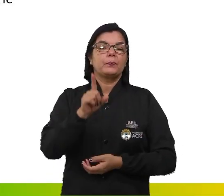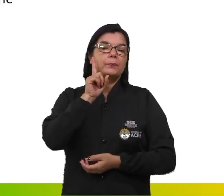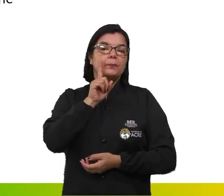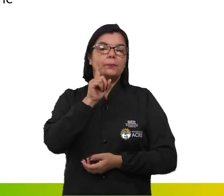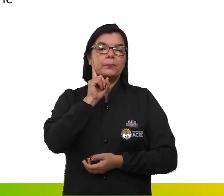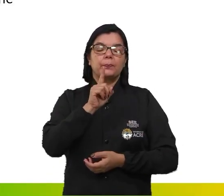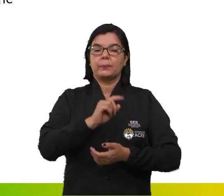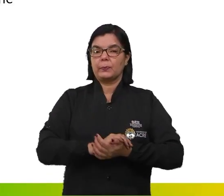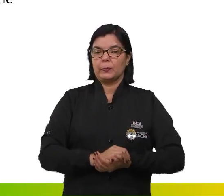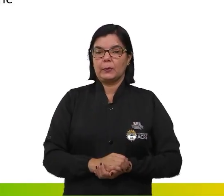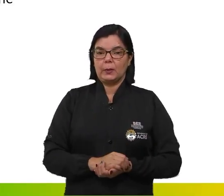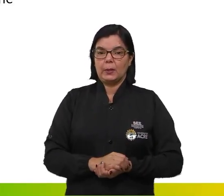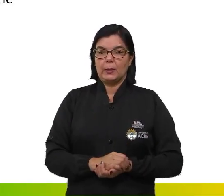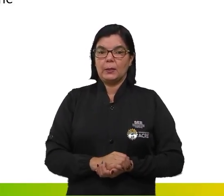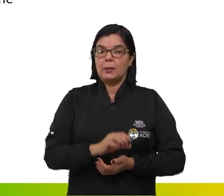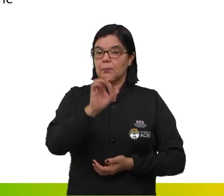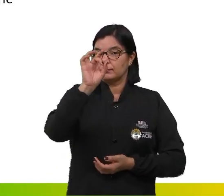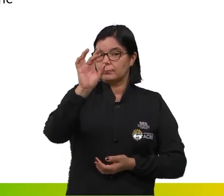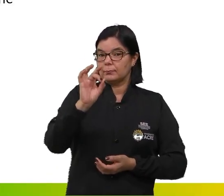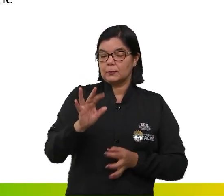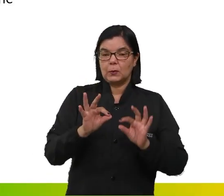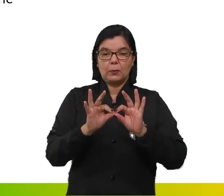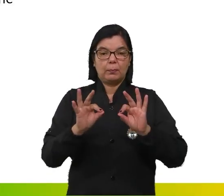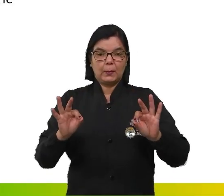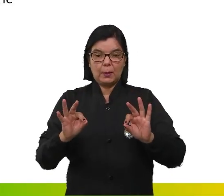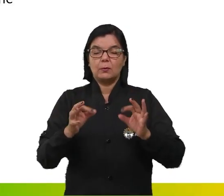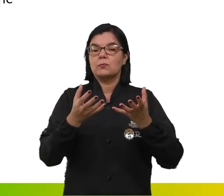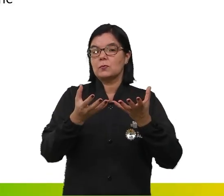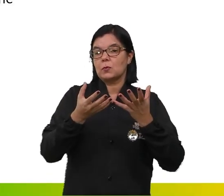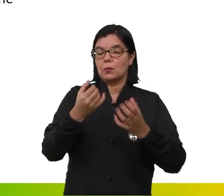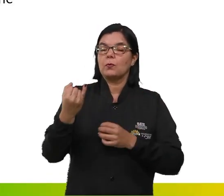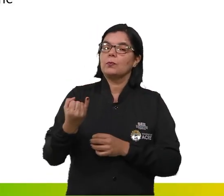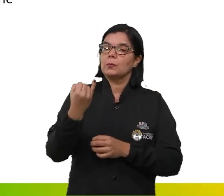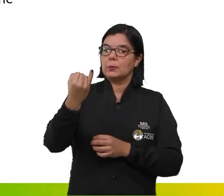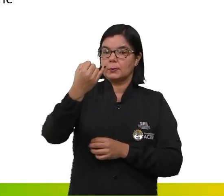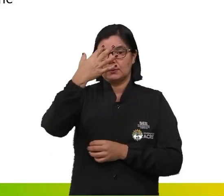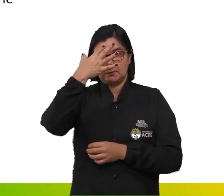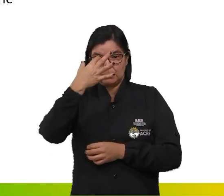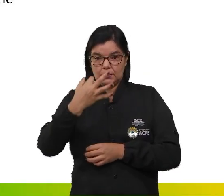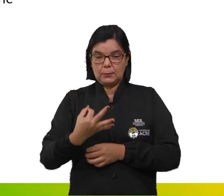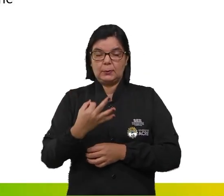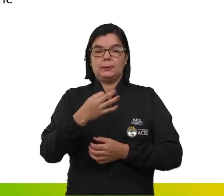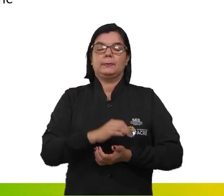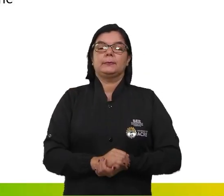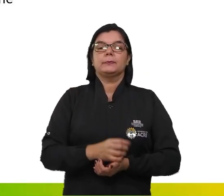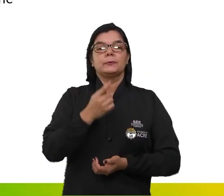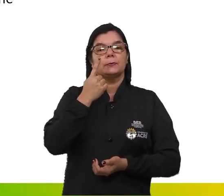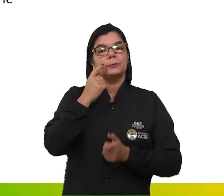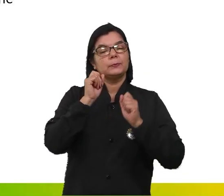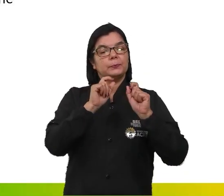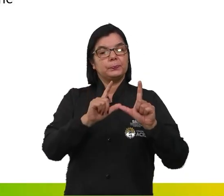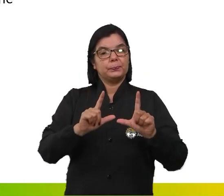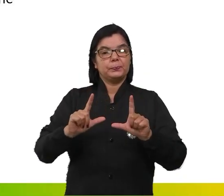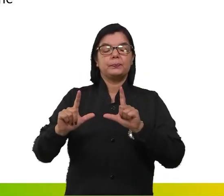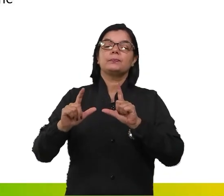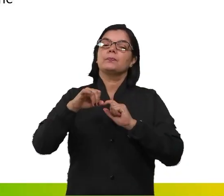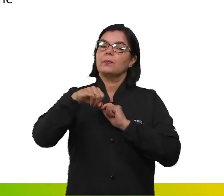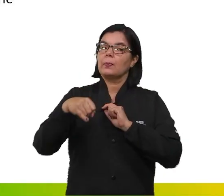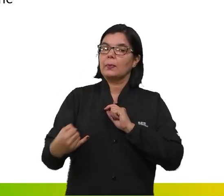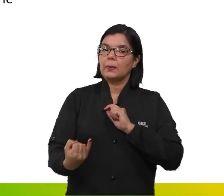americanos. Enfim, cada um mede da maneira que quiser, o importante é que dê certo. Vamos aproveitar para